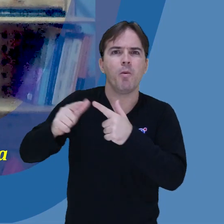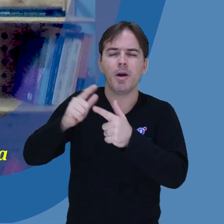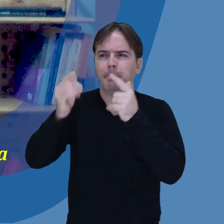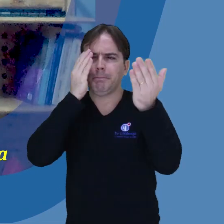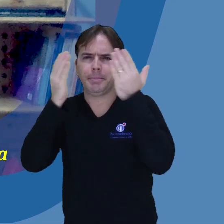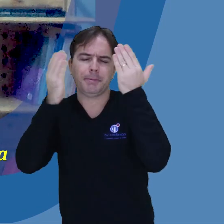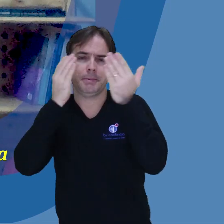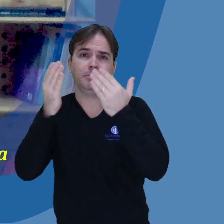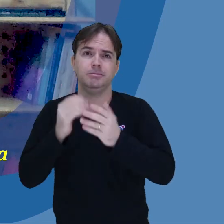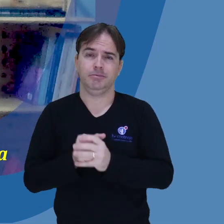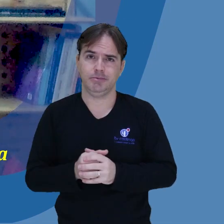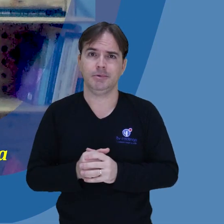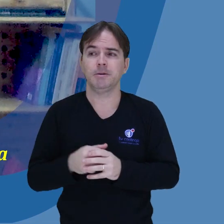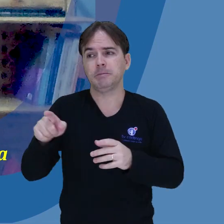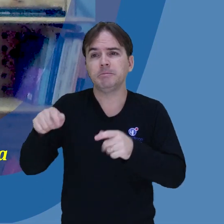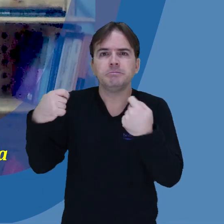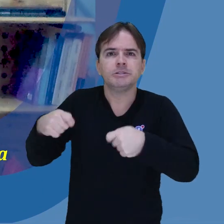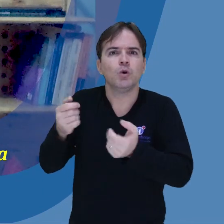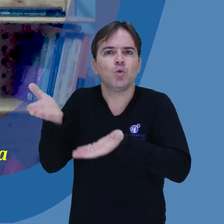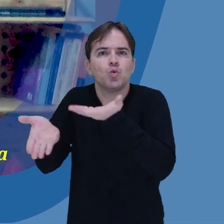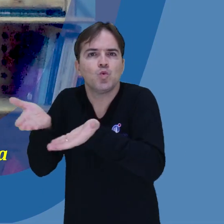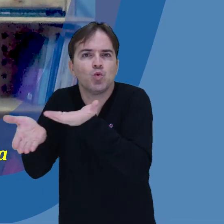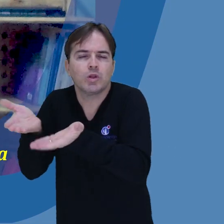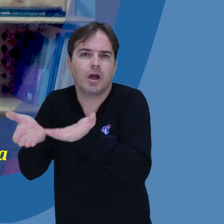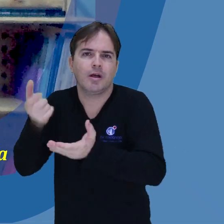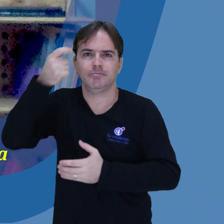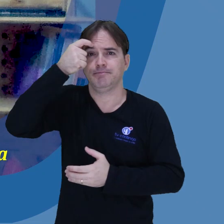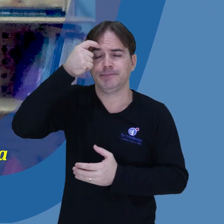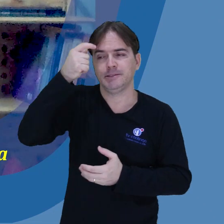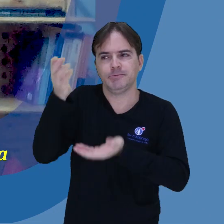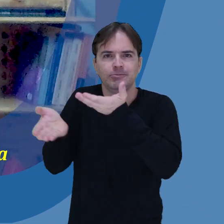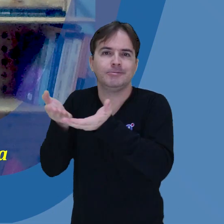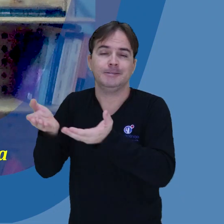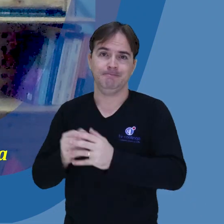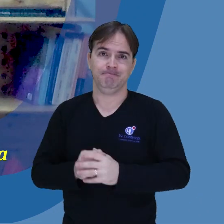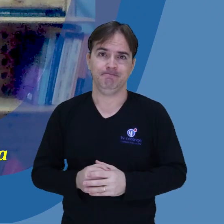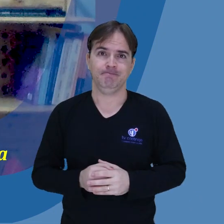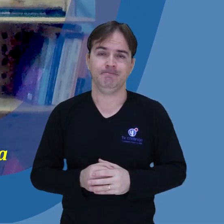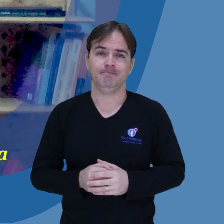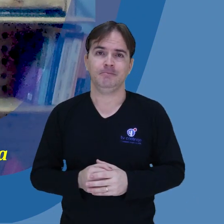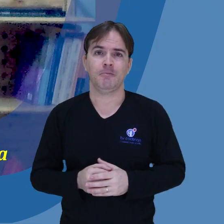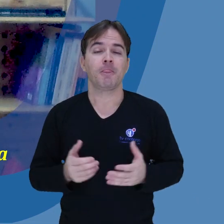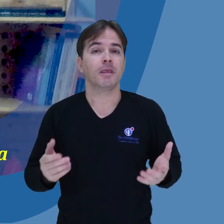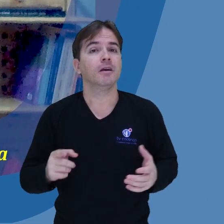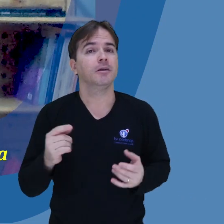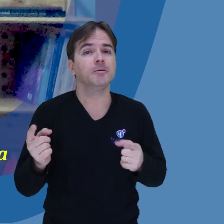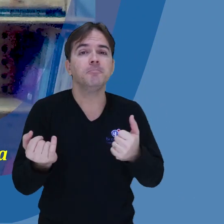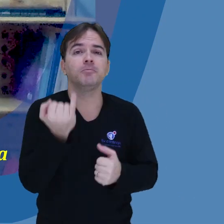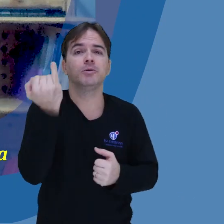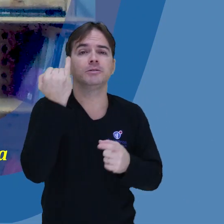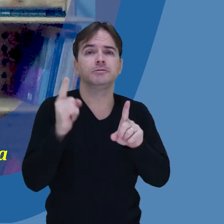psíquica, demandando algum tipo de cuidado de saúde mental. Interessante pontuar que